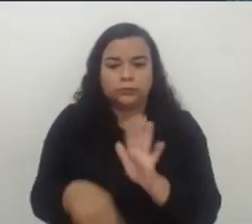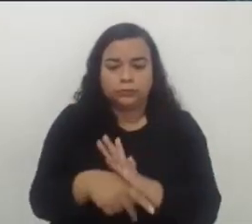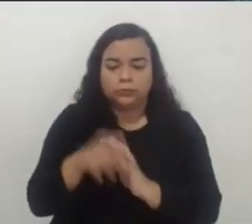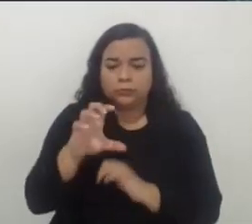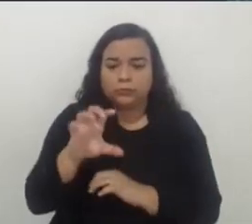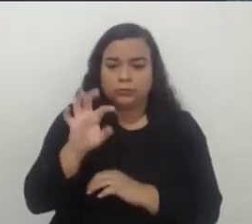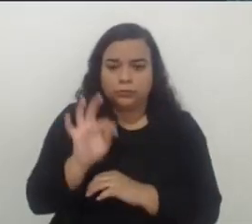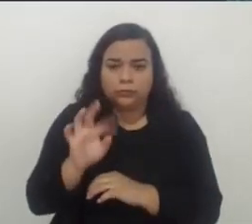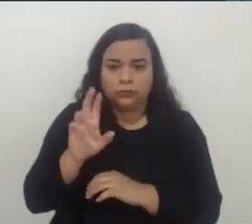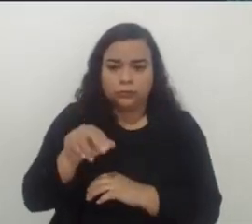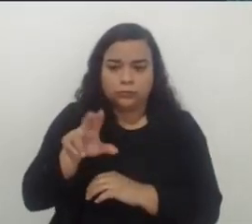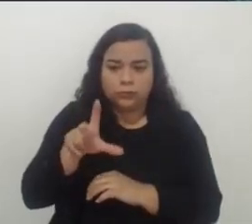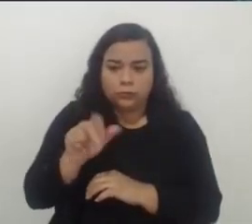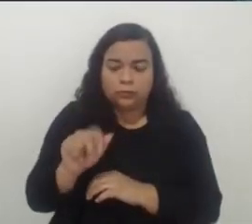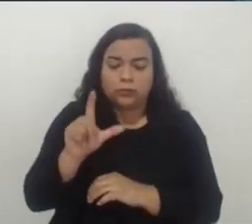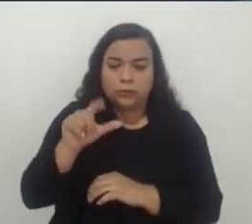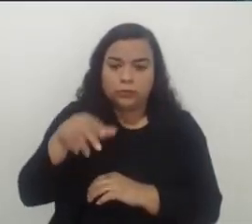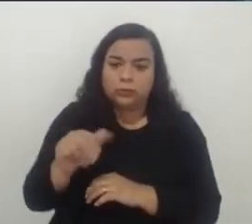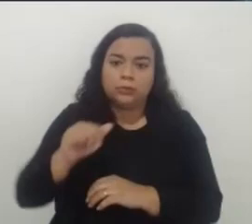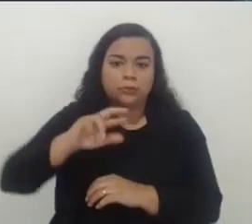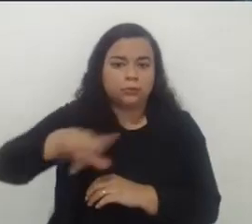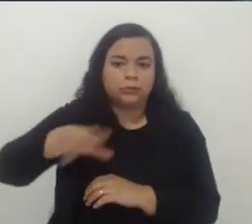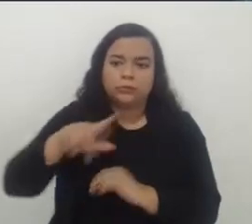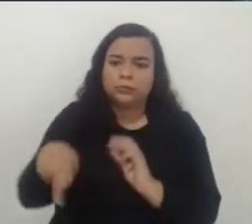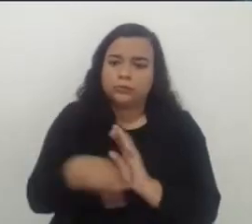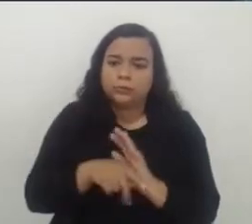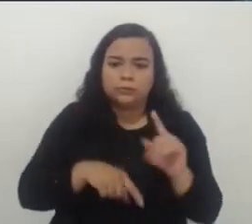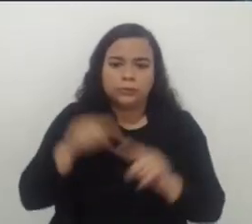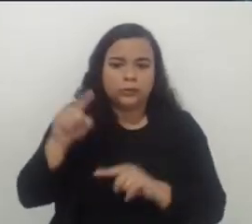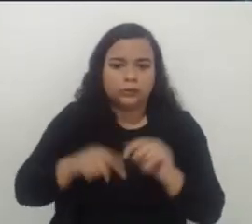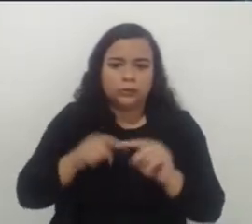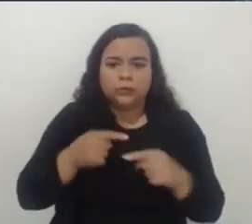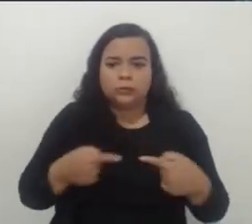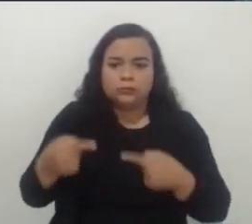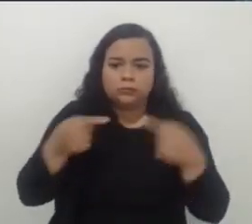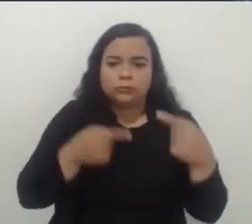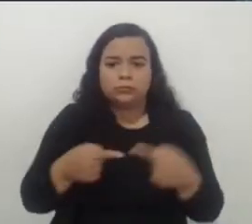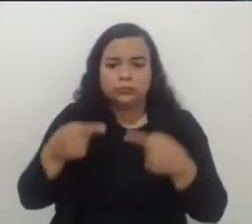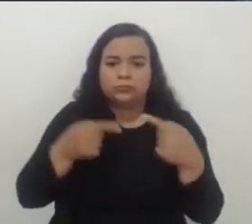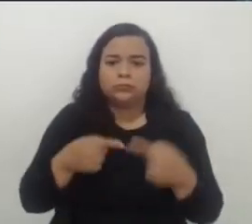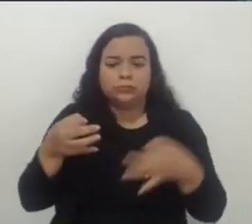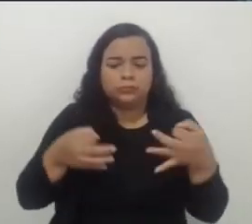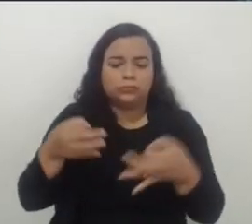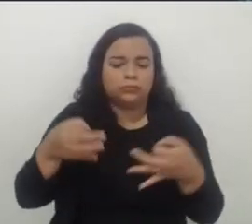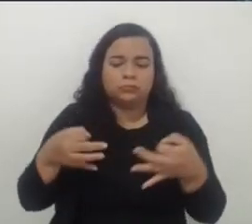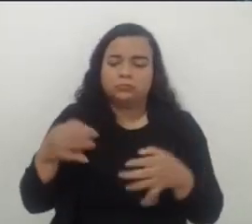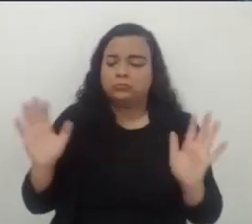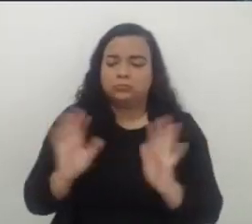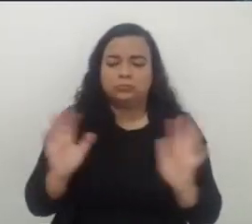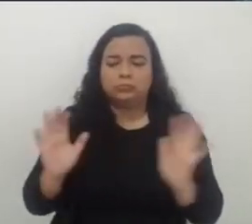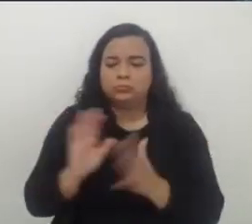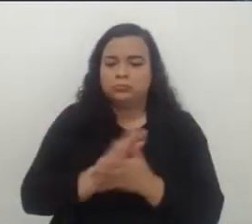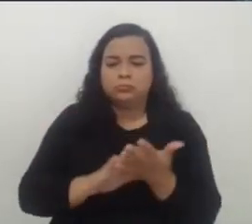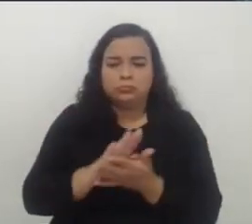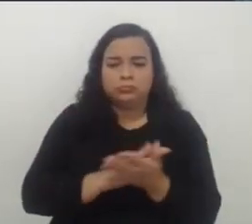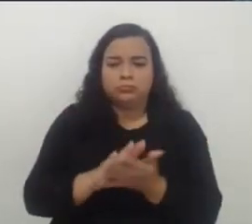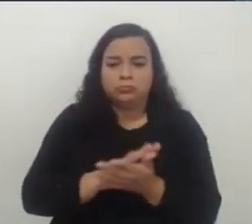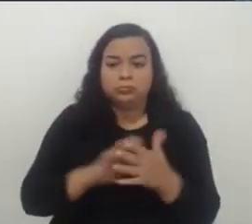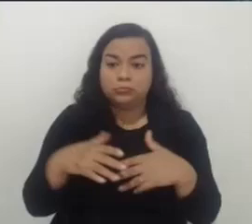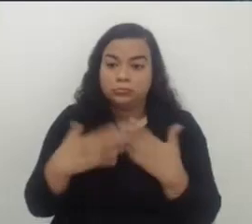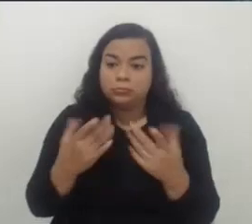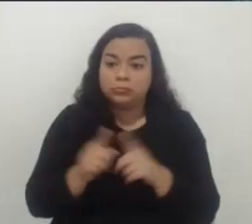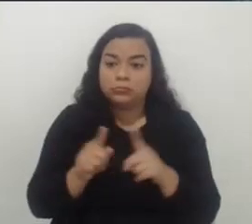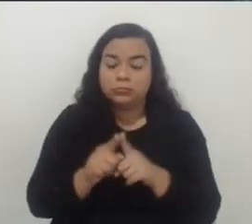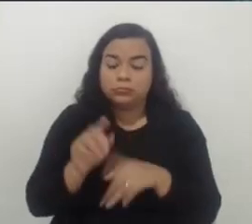Lima, não foram objeto de controvérsia nos autos, em nenhum momento. E, não obstante a parte